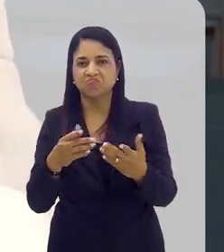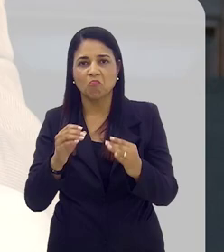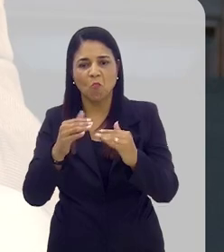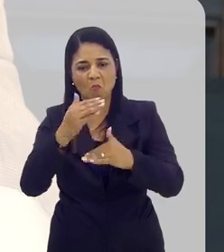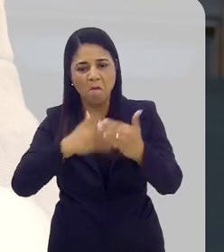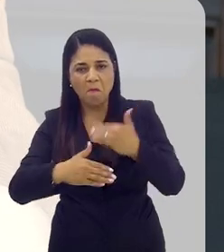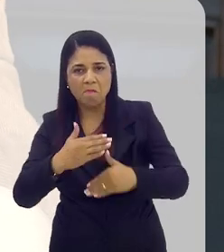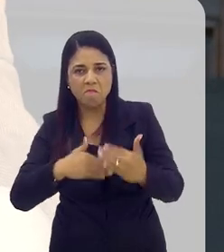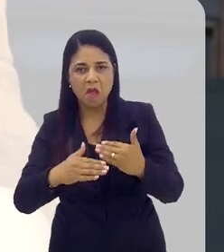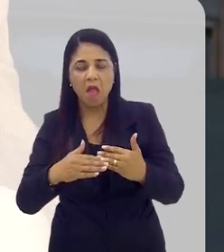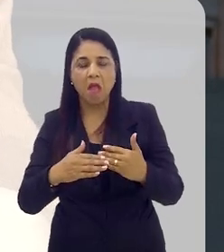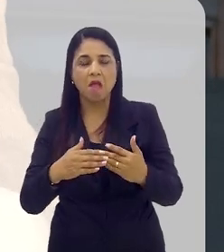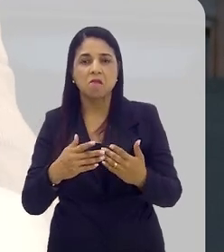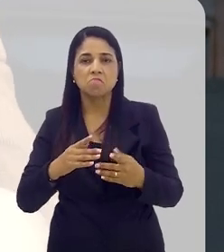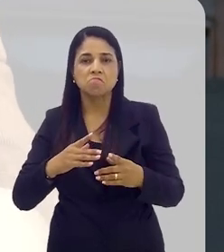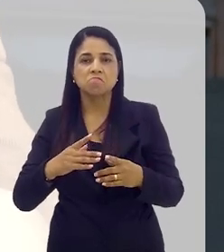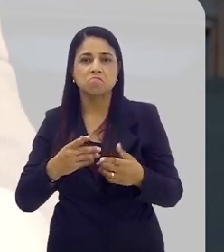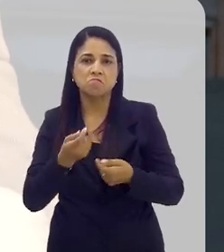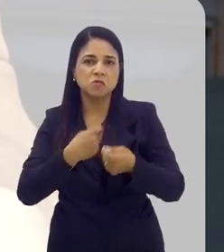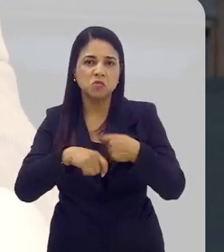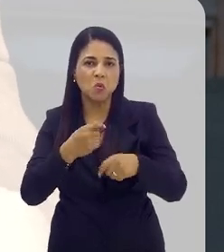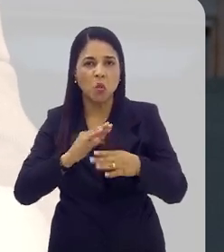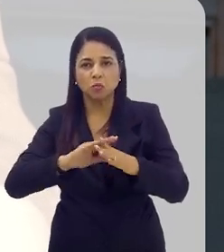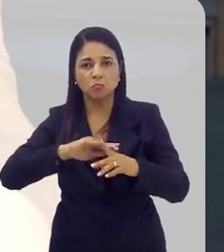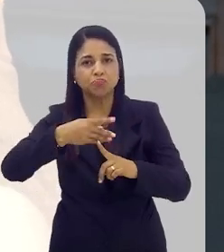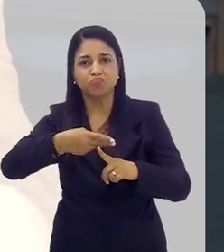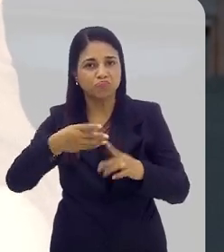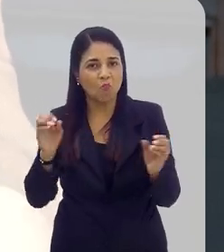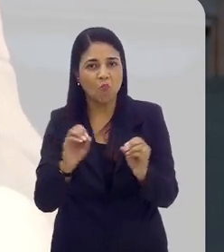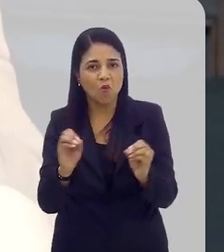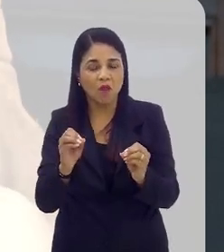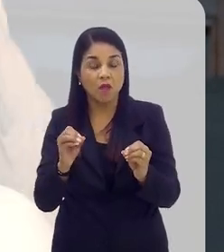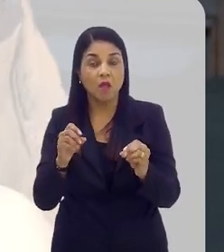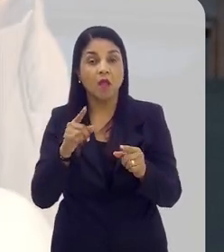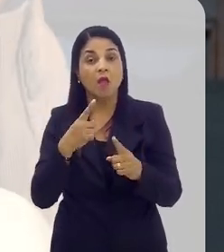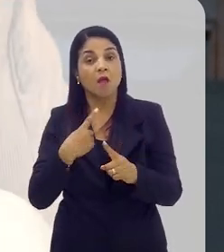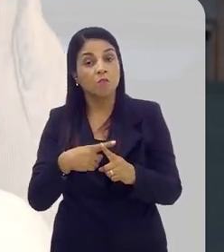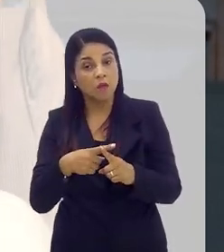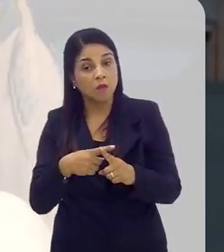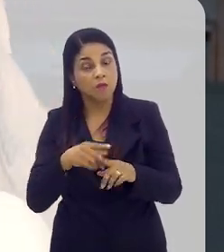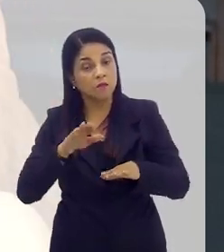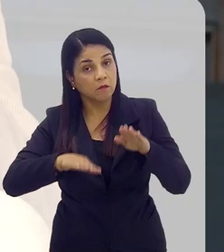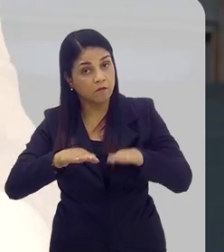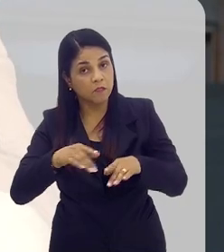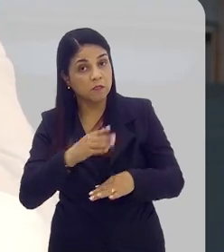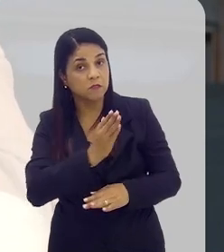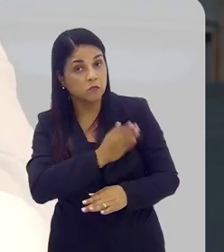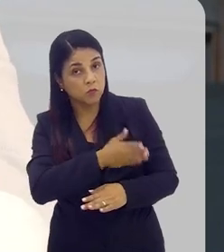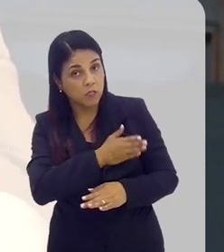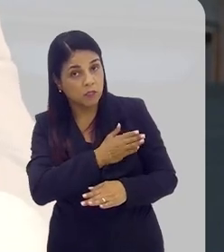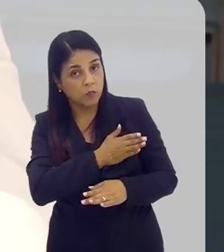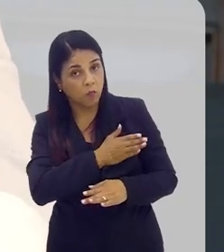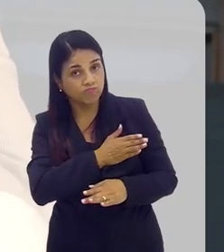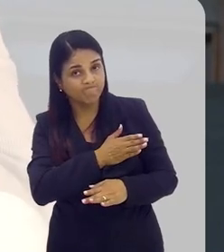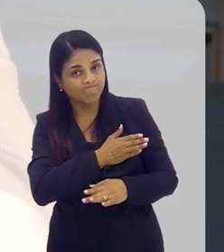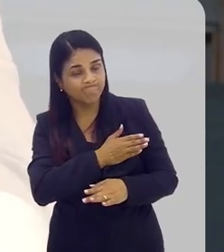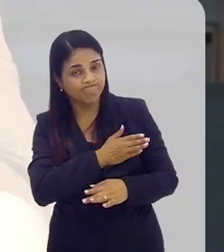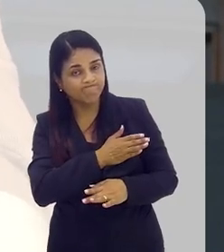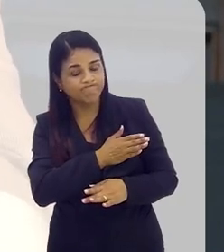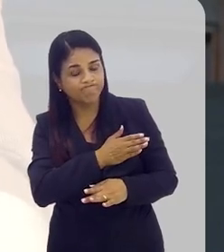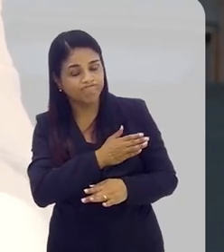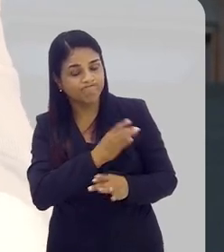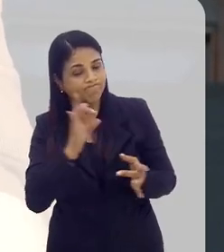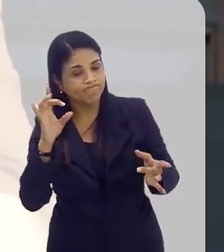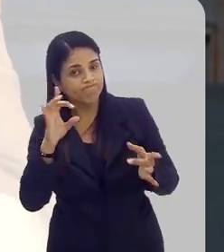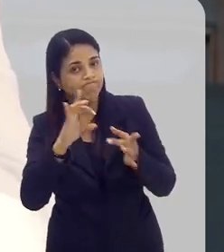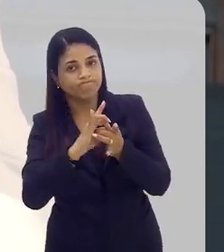mesmo cara prostrado no mesmo lugar, a minha empresa não avança, os meus negócios não se multiplicam? Porque talvez